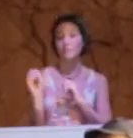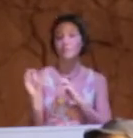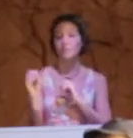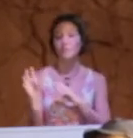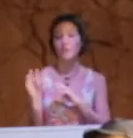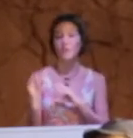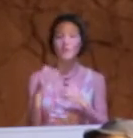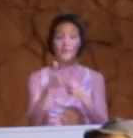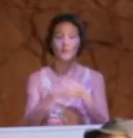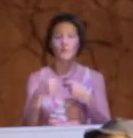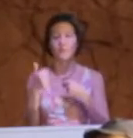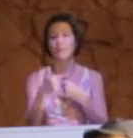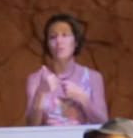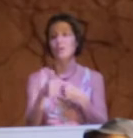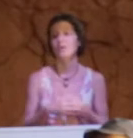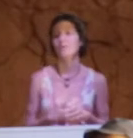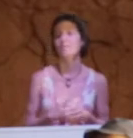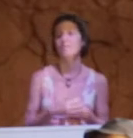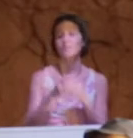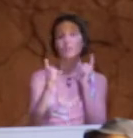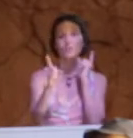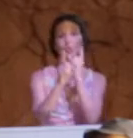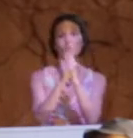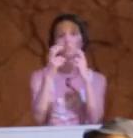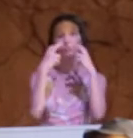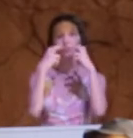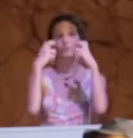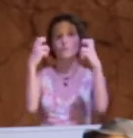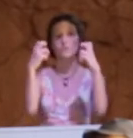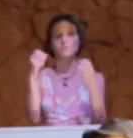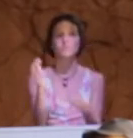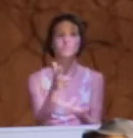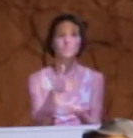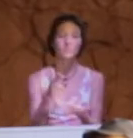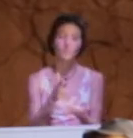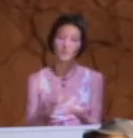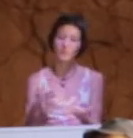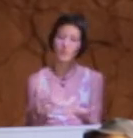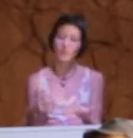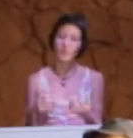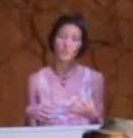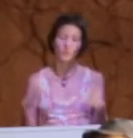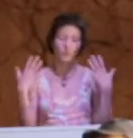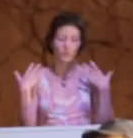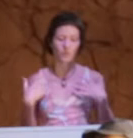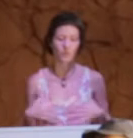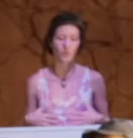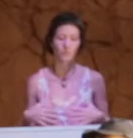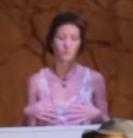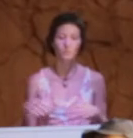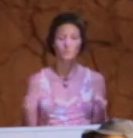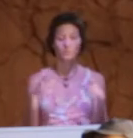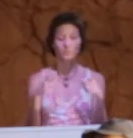se tornar bom. Então, confluência de vozes e ilustrações de corpos que vieram da mesma África e